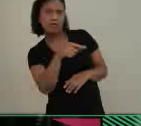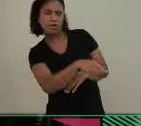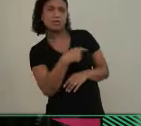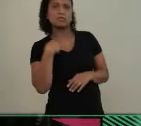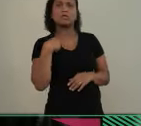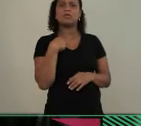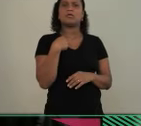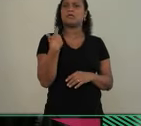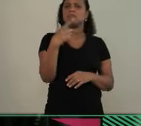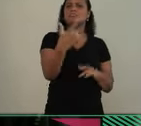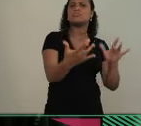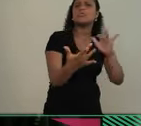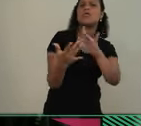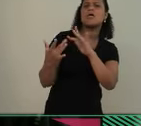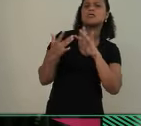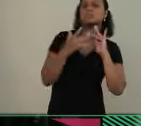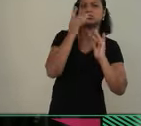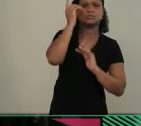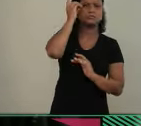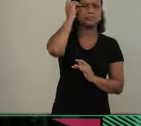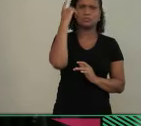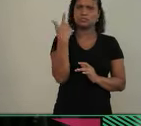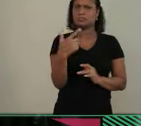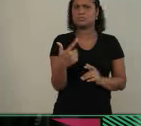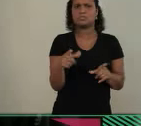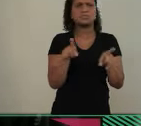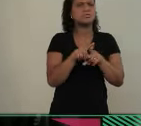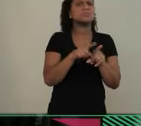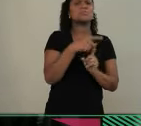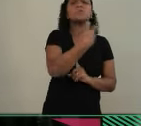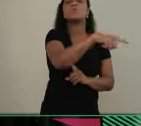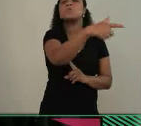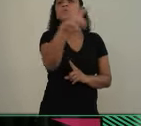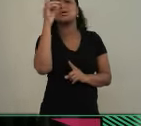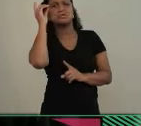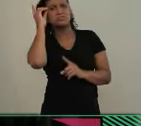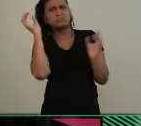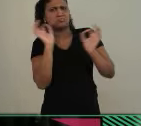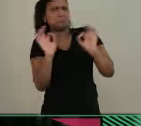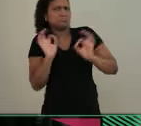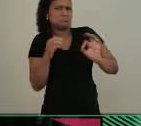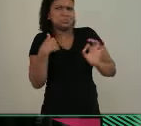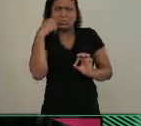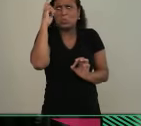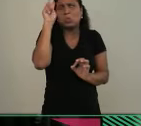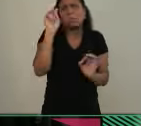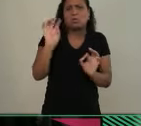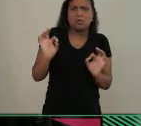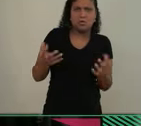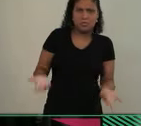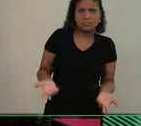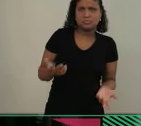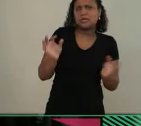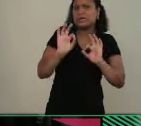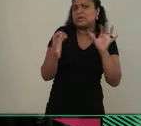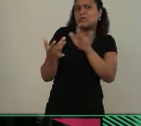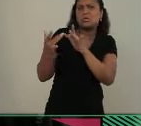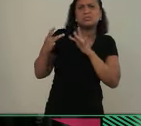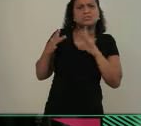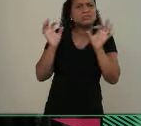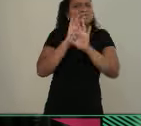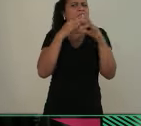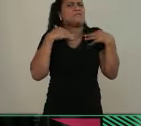nenhum contato nem com síndrome de Down, nem com outras síndromes. Talvez, não que eu me lembre, assim, e